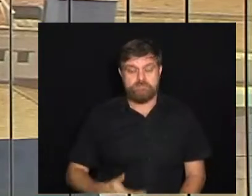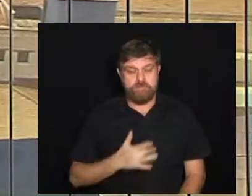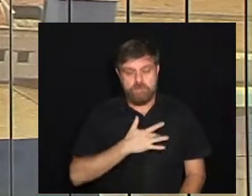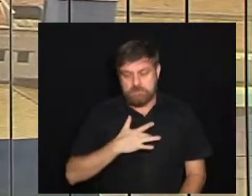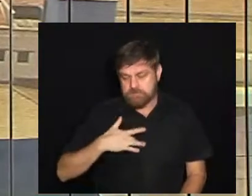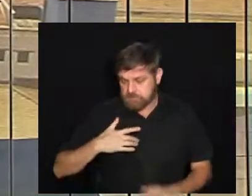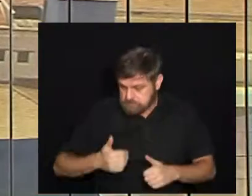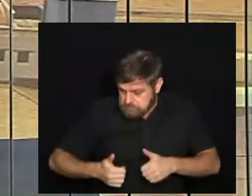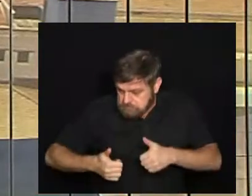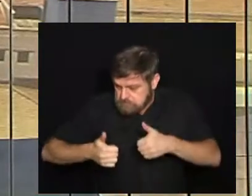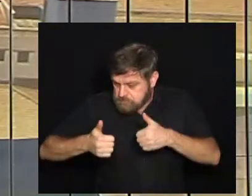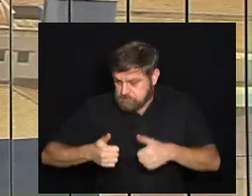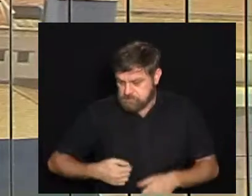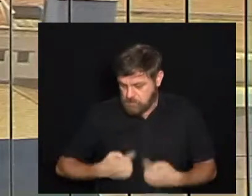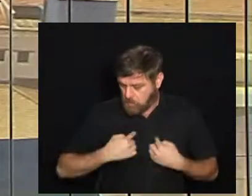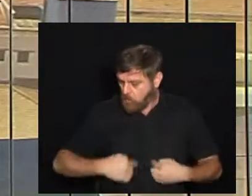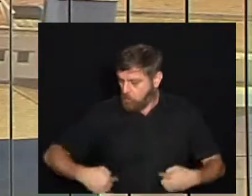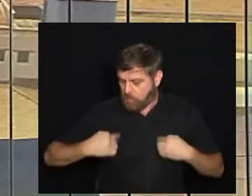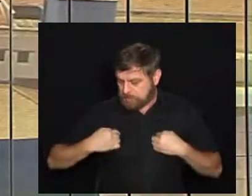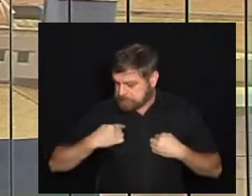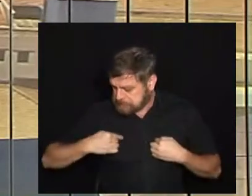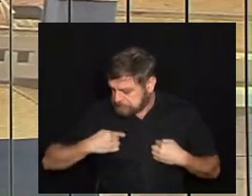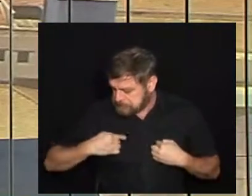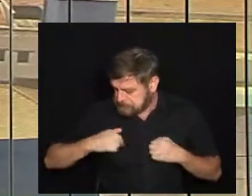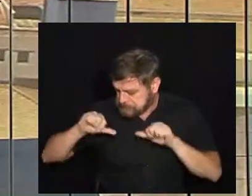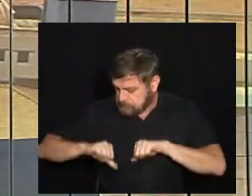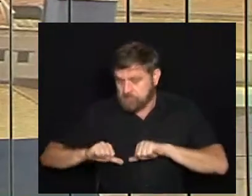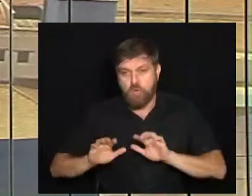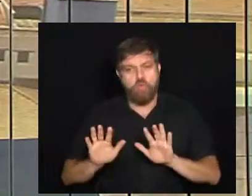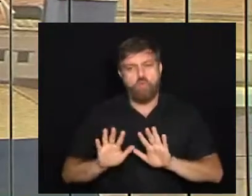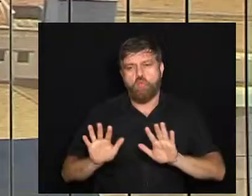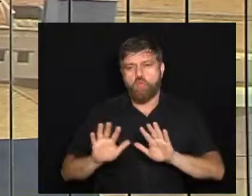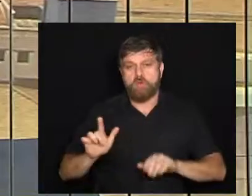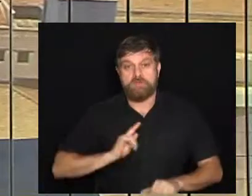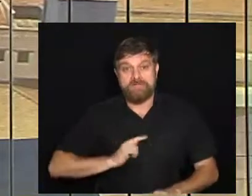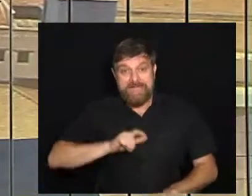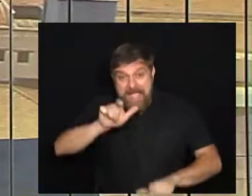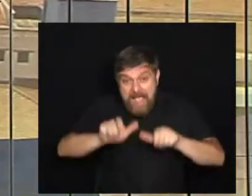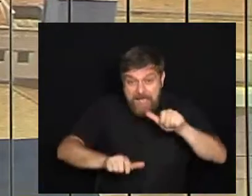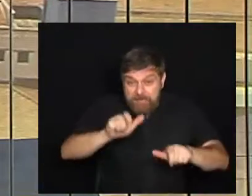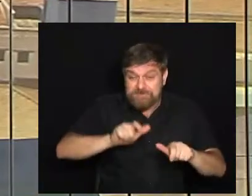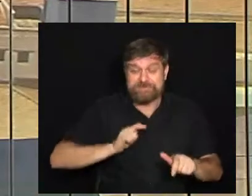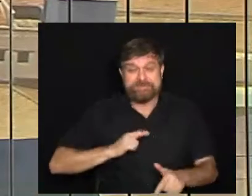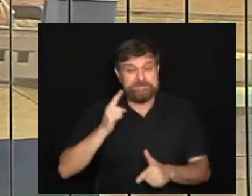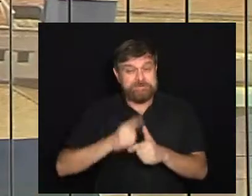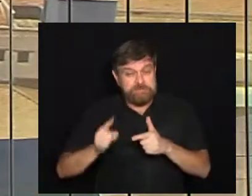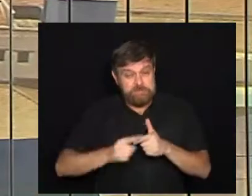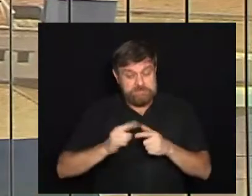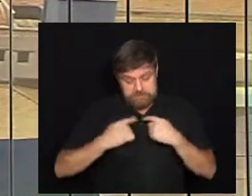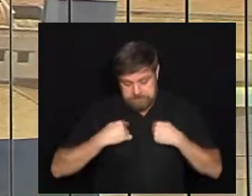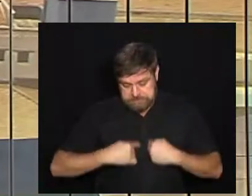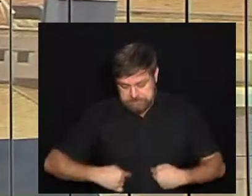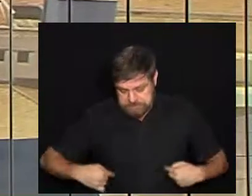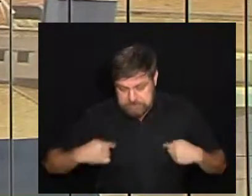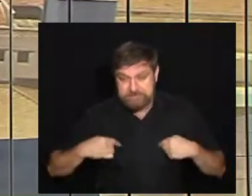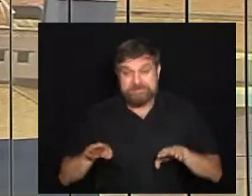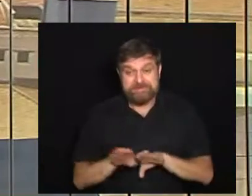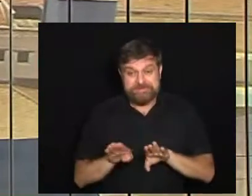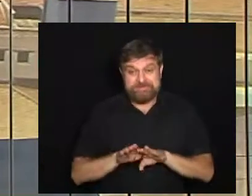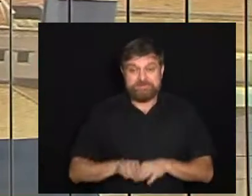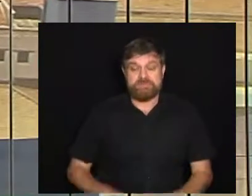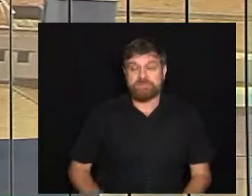de couve de 19 que não tiveram nenhum prejuízo desta ordem os pacientes que têm uma evolução mais negativa com pneumonias graves eventualmente